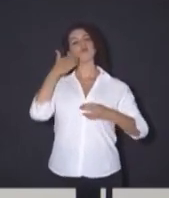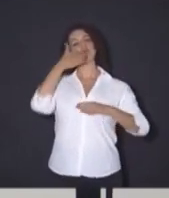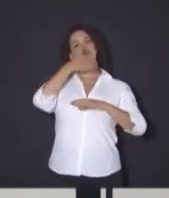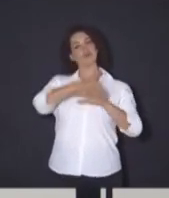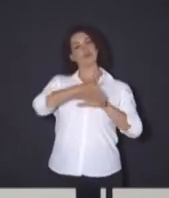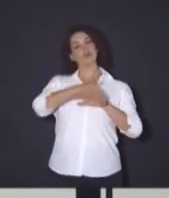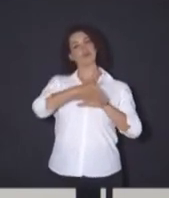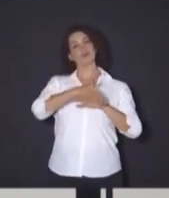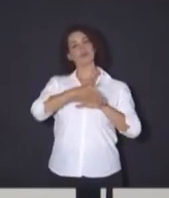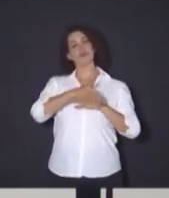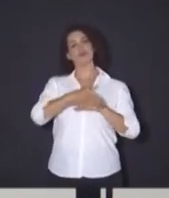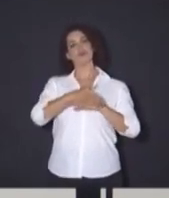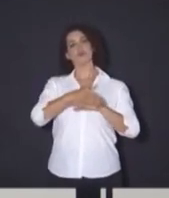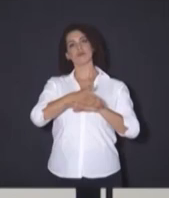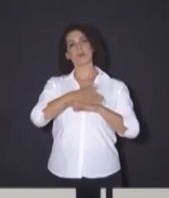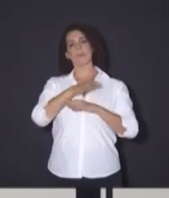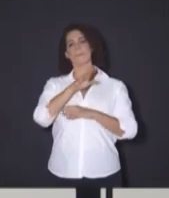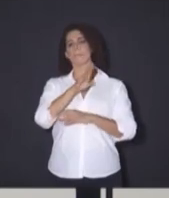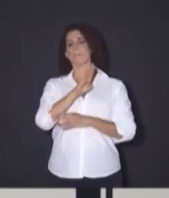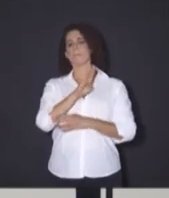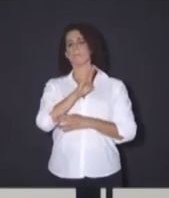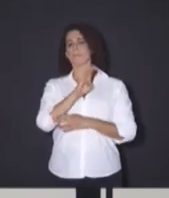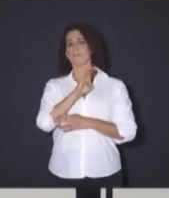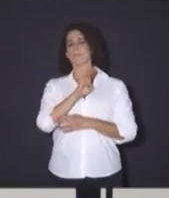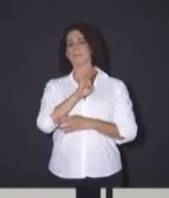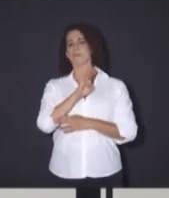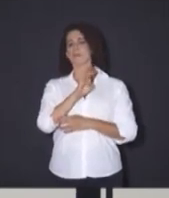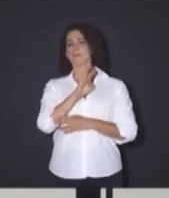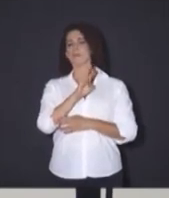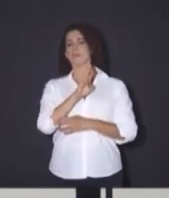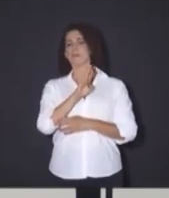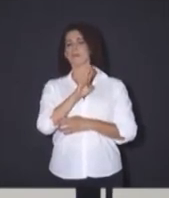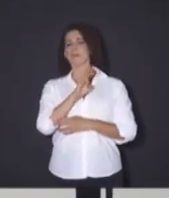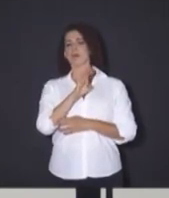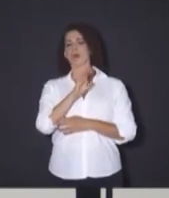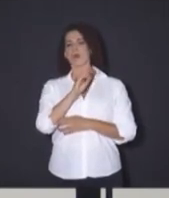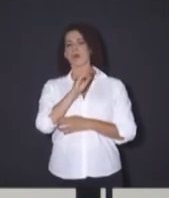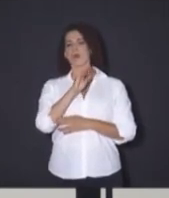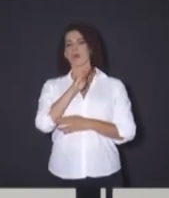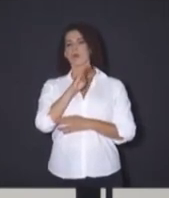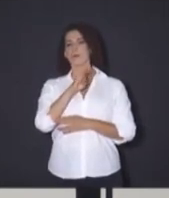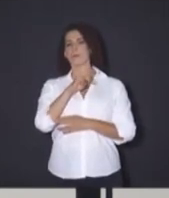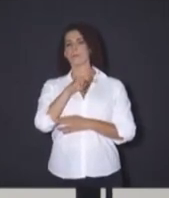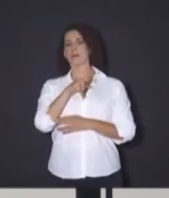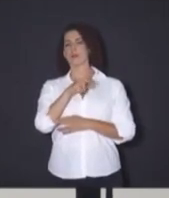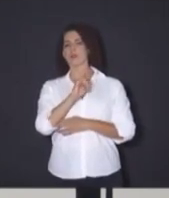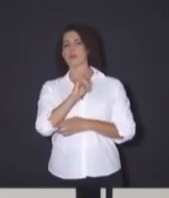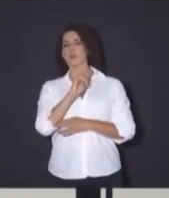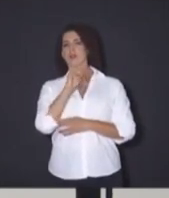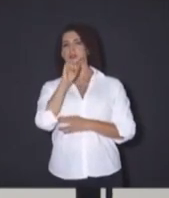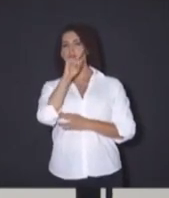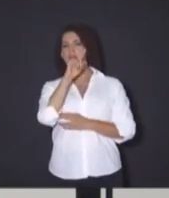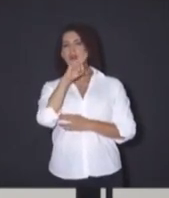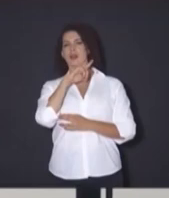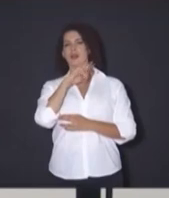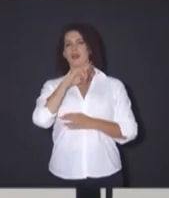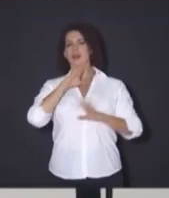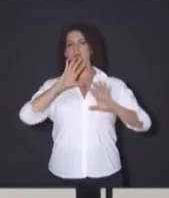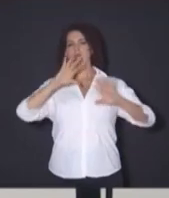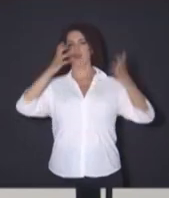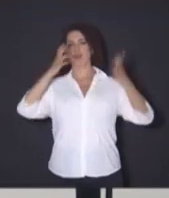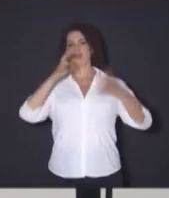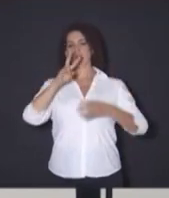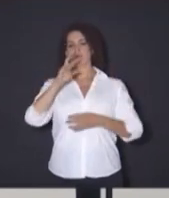Benin, e no período do que eles tem, né, o dia, o festival do Vodum,